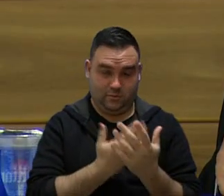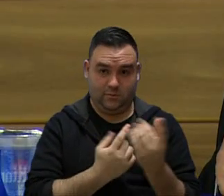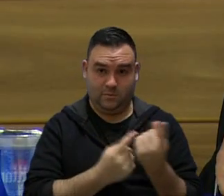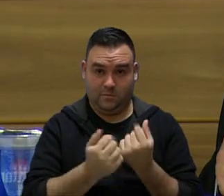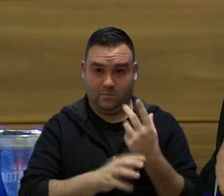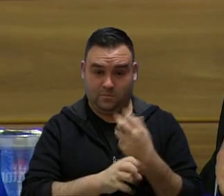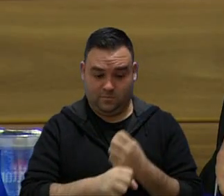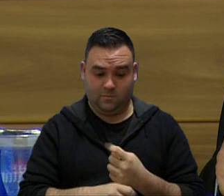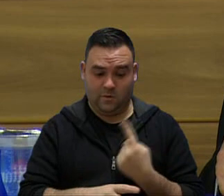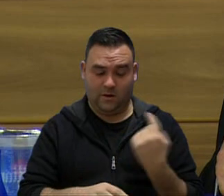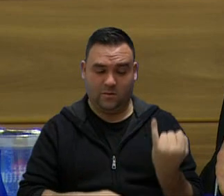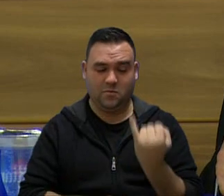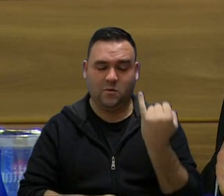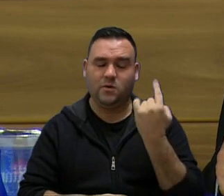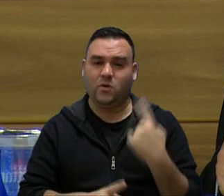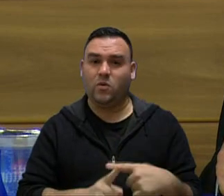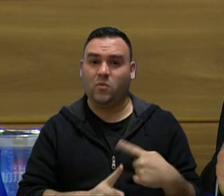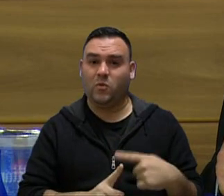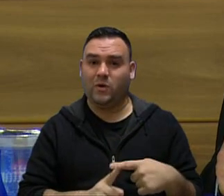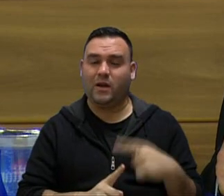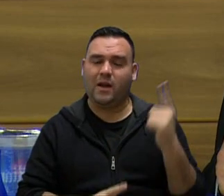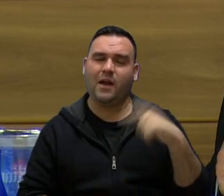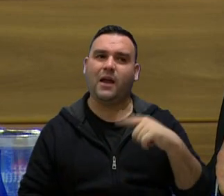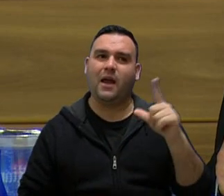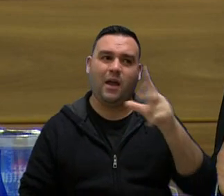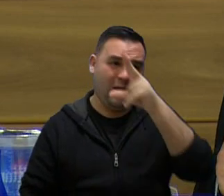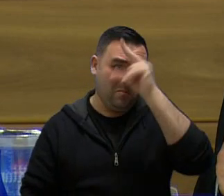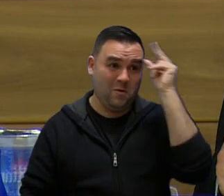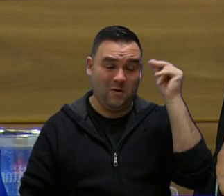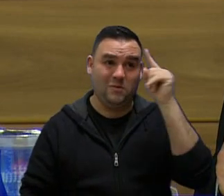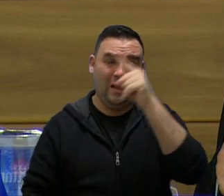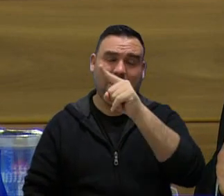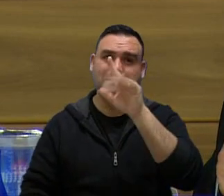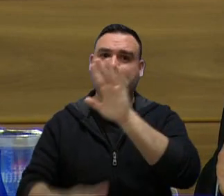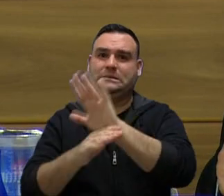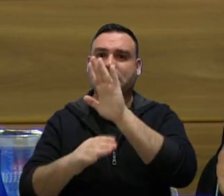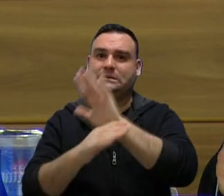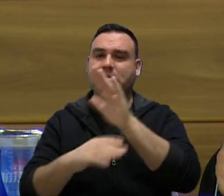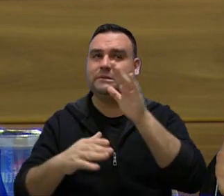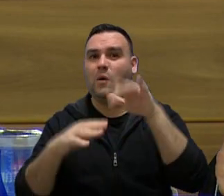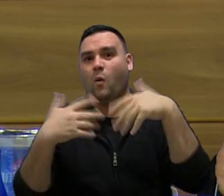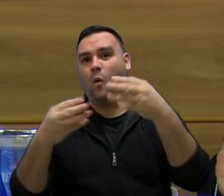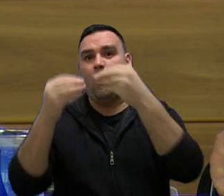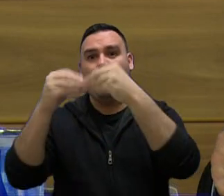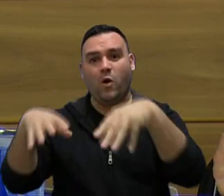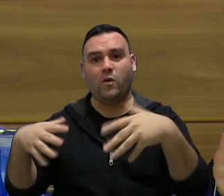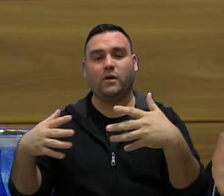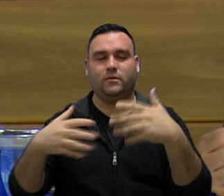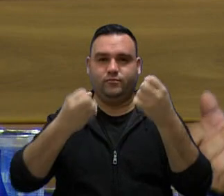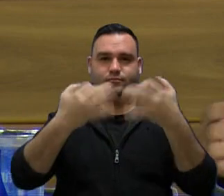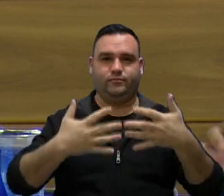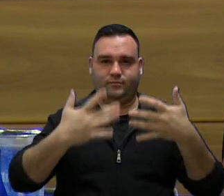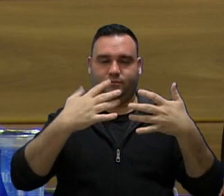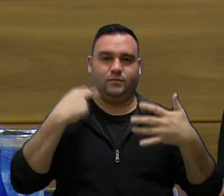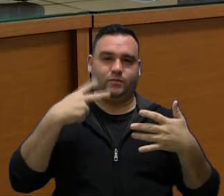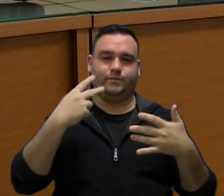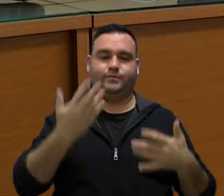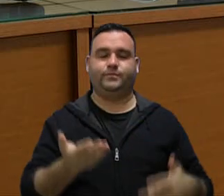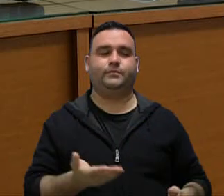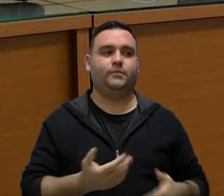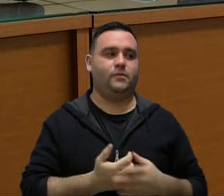fundamental importância porque ele tá na vida da prefeitura na mão na verdade essa só para esclarecer para o